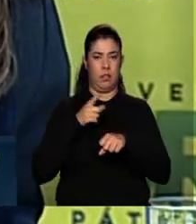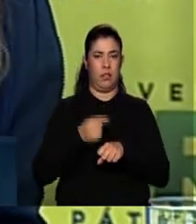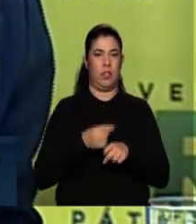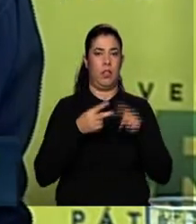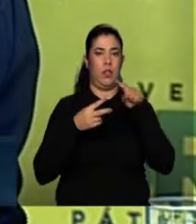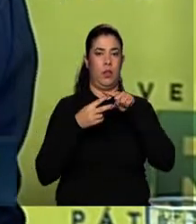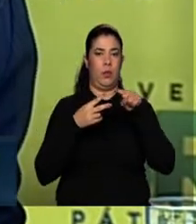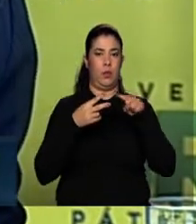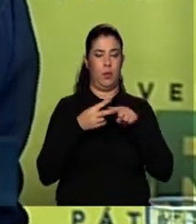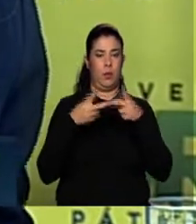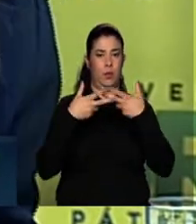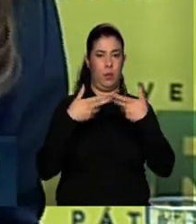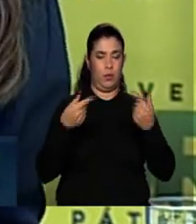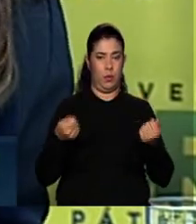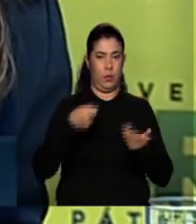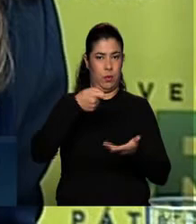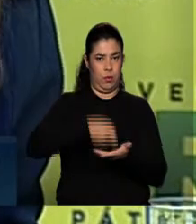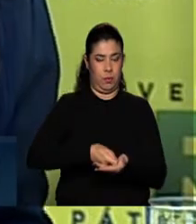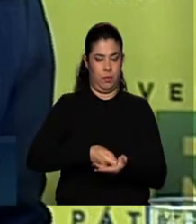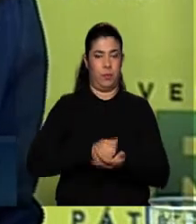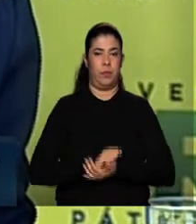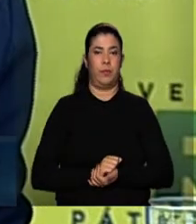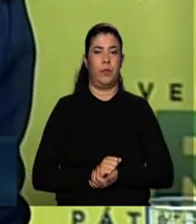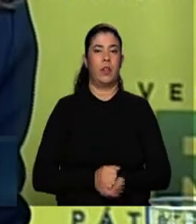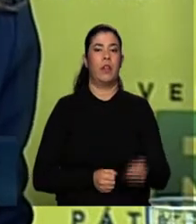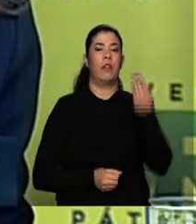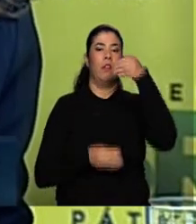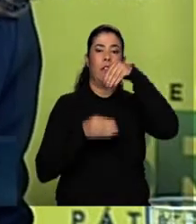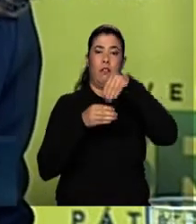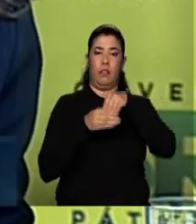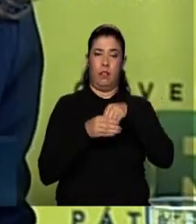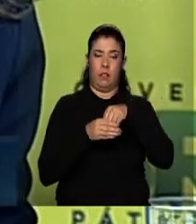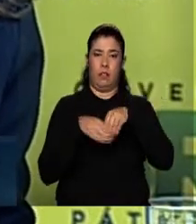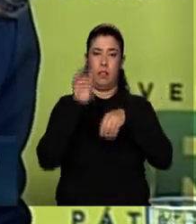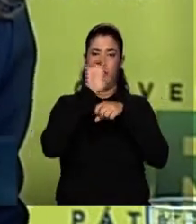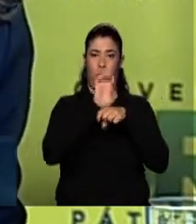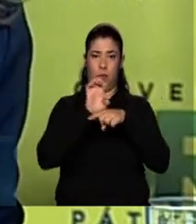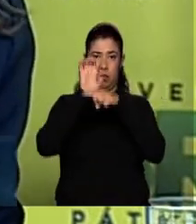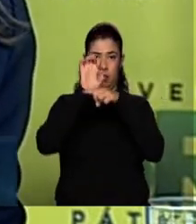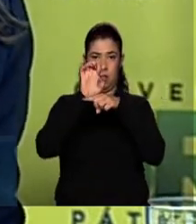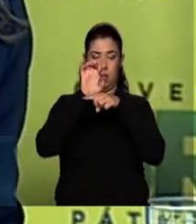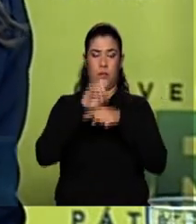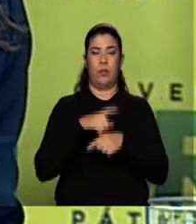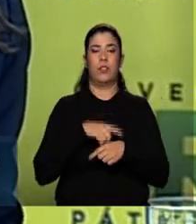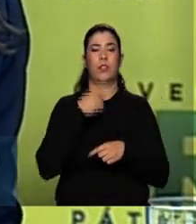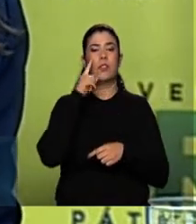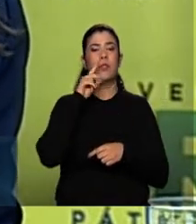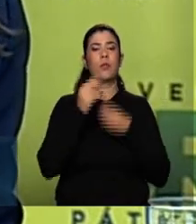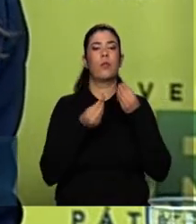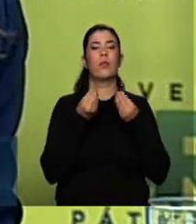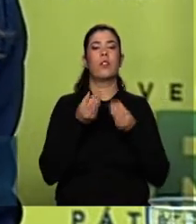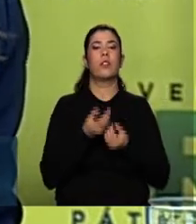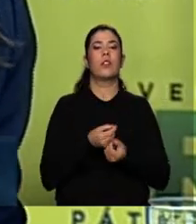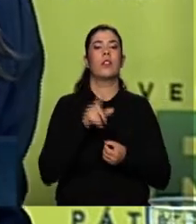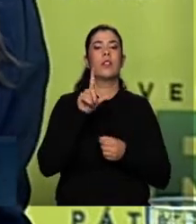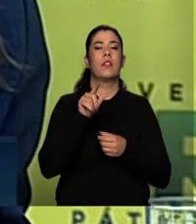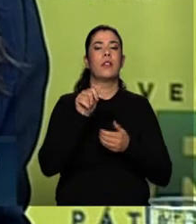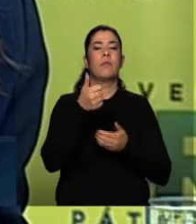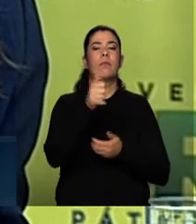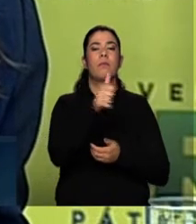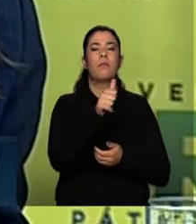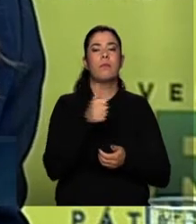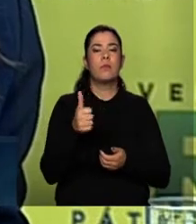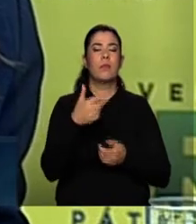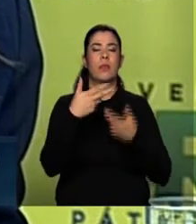duas condições. Aí, dentro desses estados, a gente aplicou esses